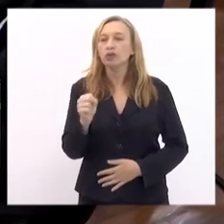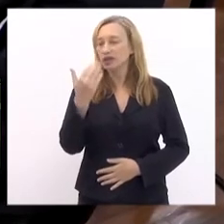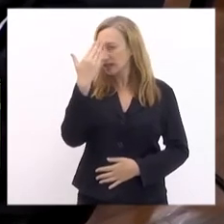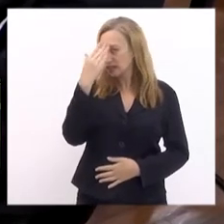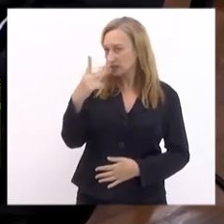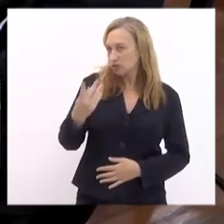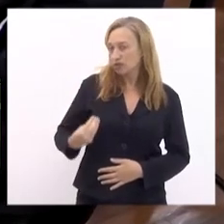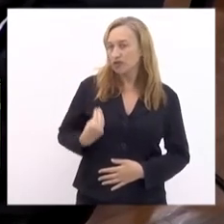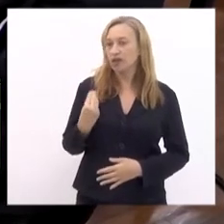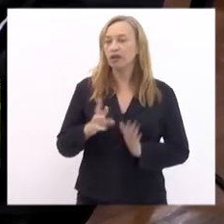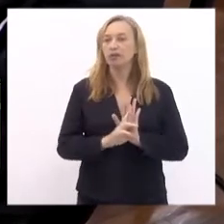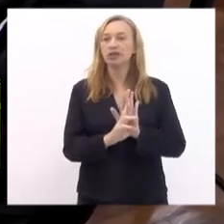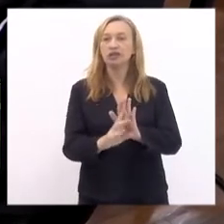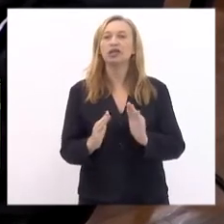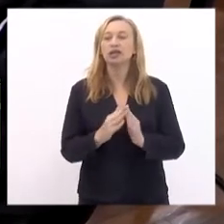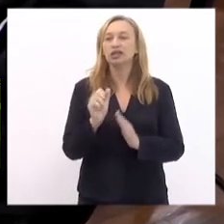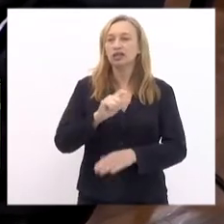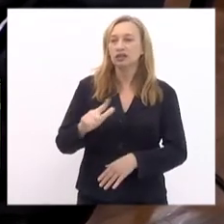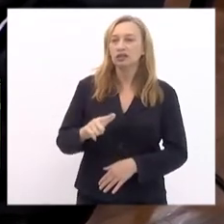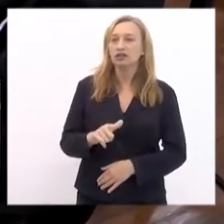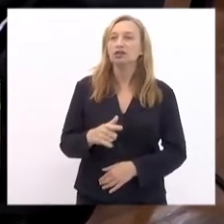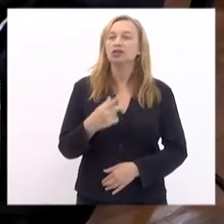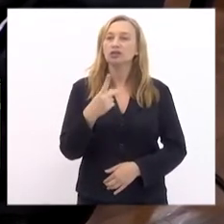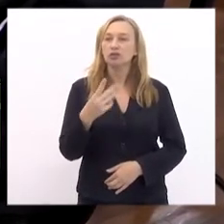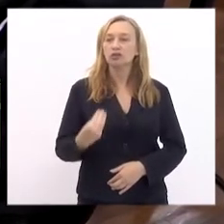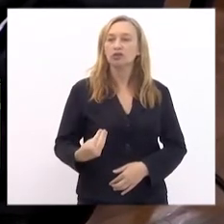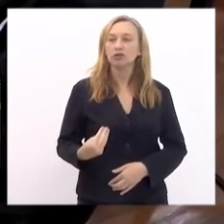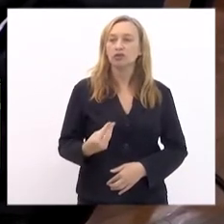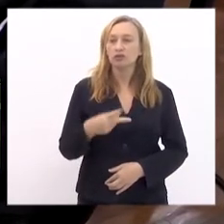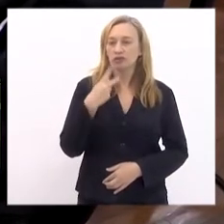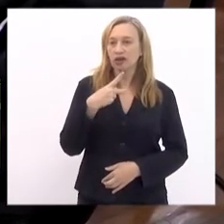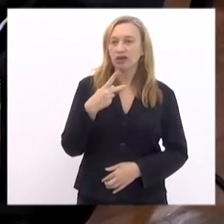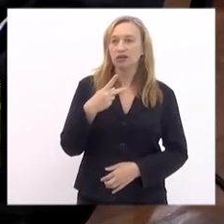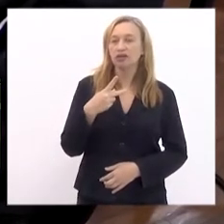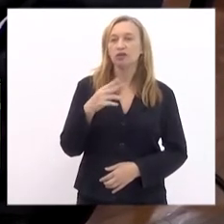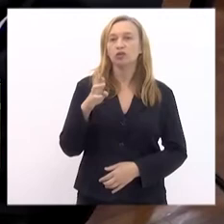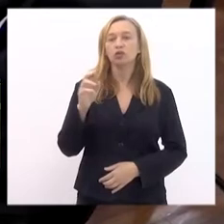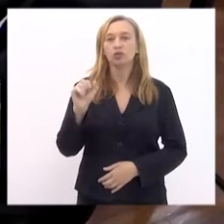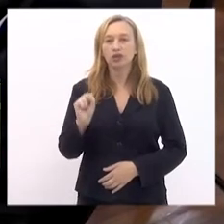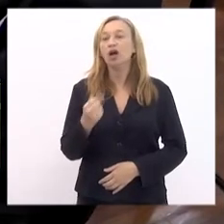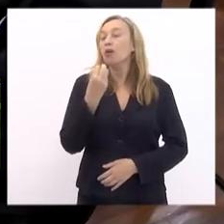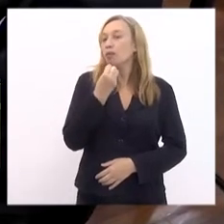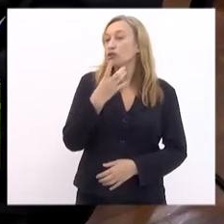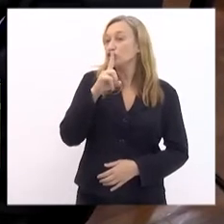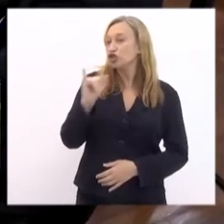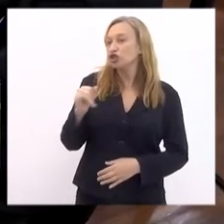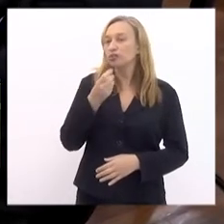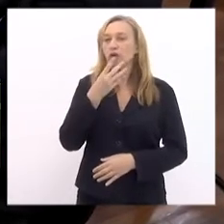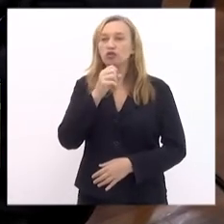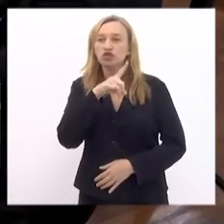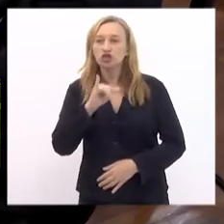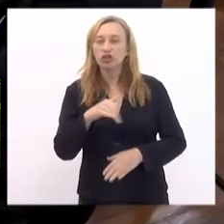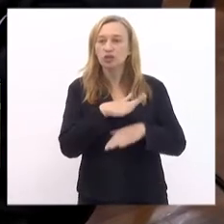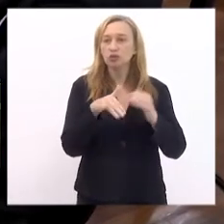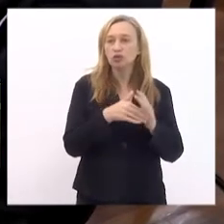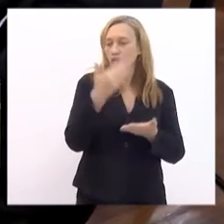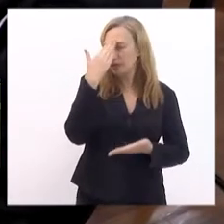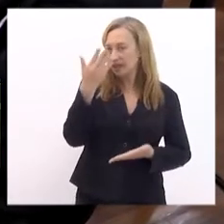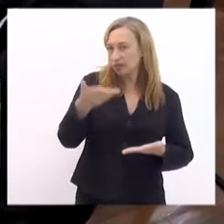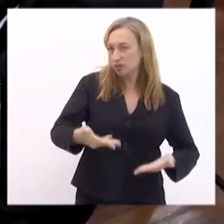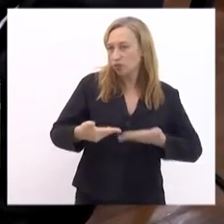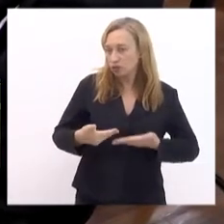presença representando a Casa Civil para a sua manifestação, Rubens. Bom dia a todos. Agradeço também o